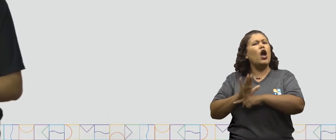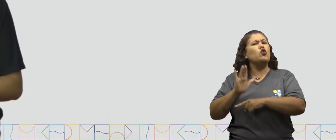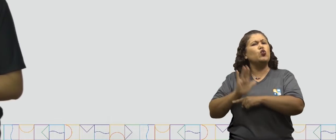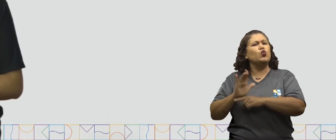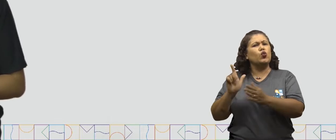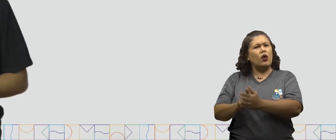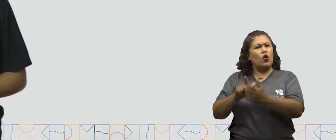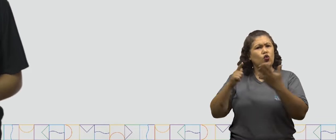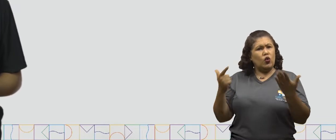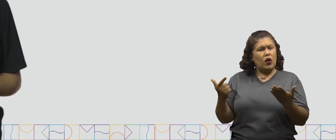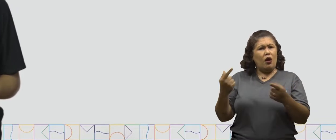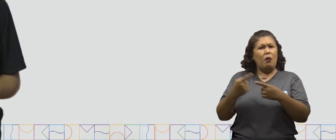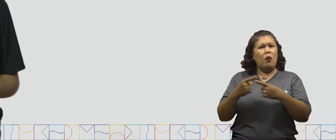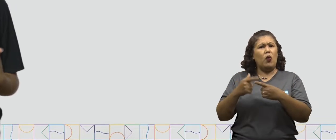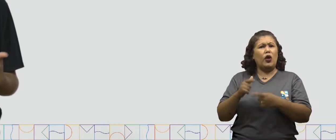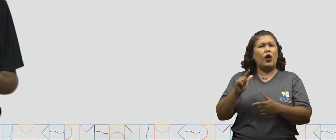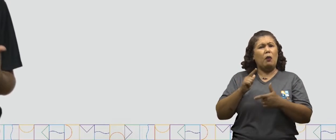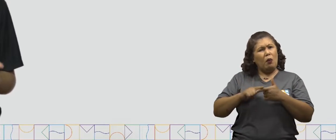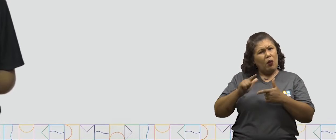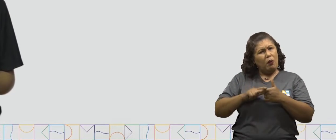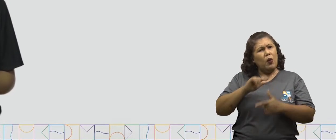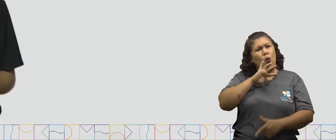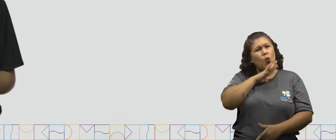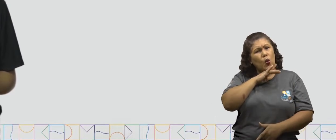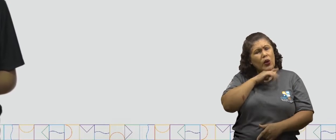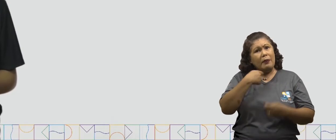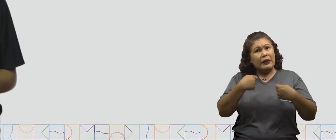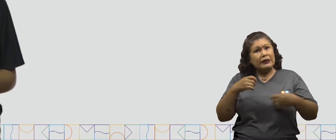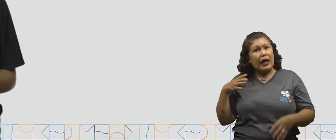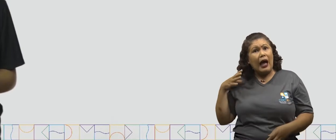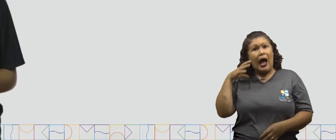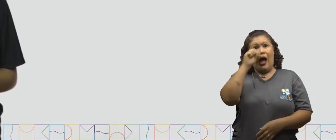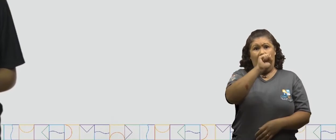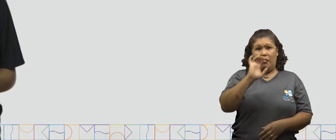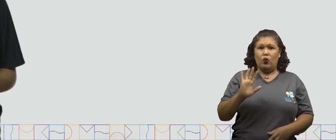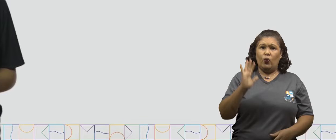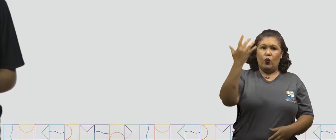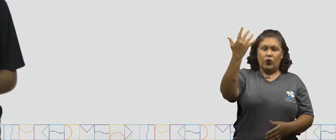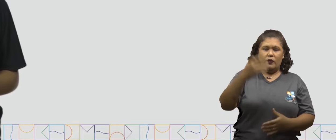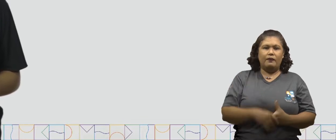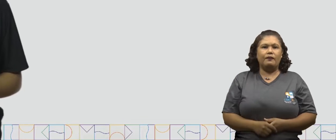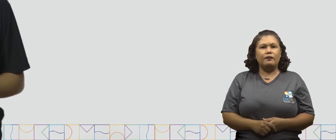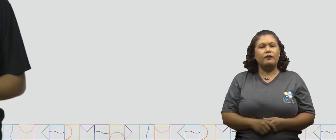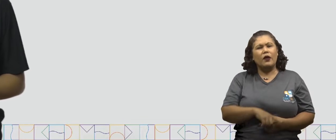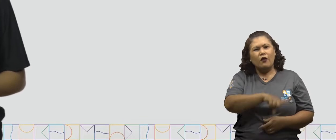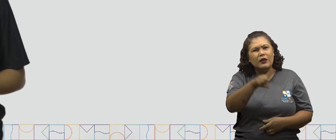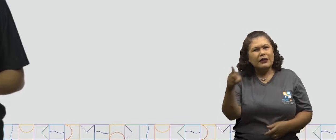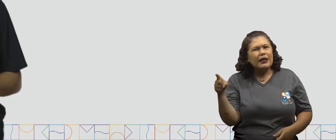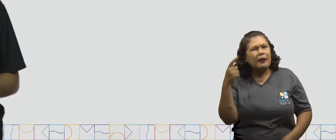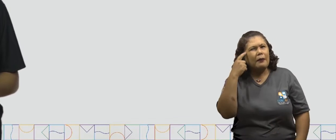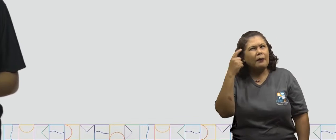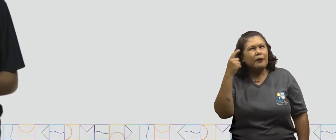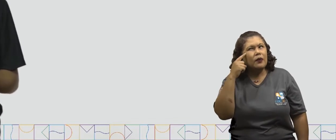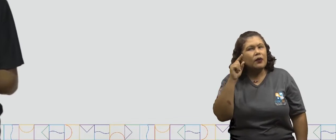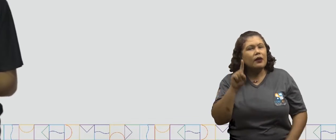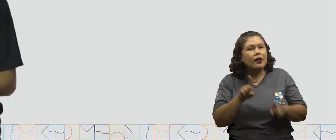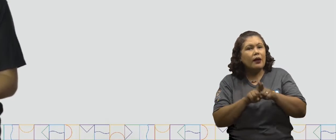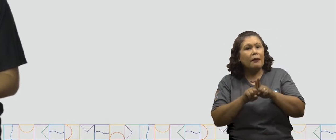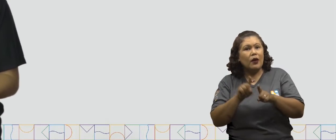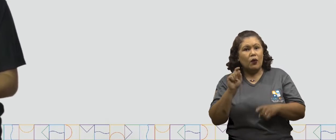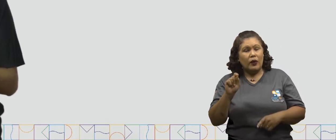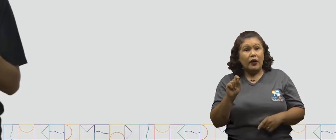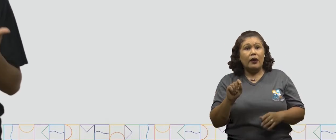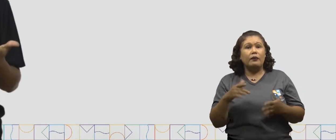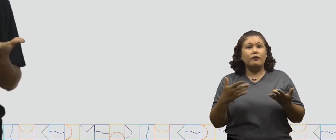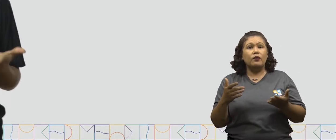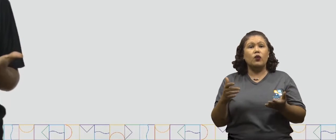E assim, o problema ser resolvido com uma maior rapidez. Acho que você também pensou como eu, em